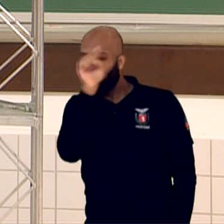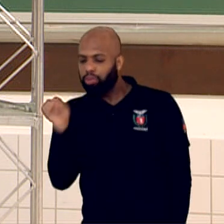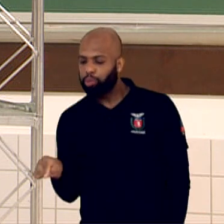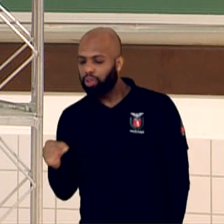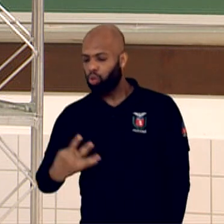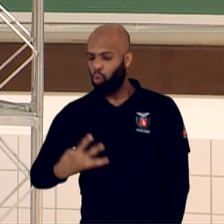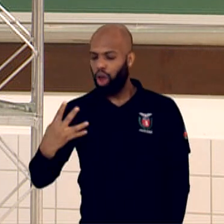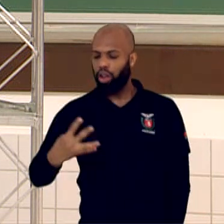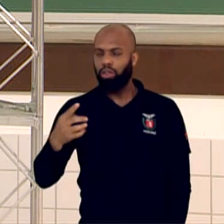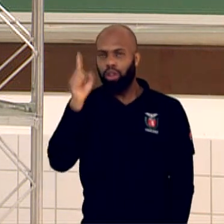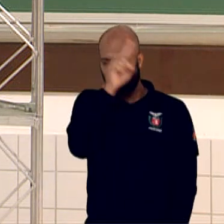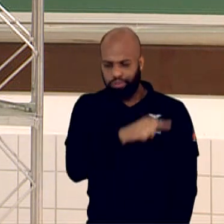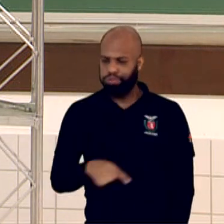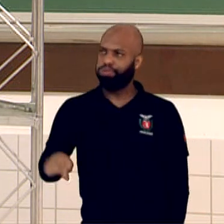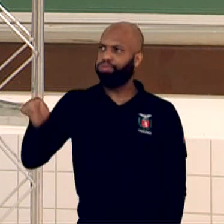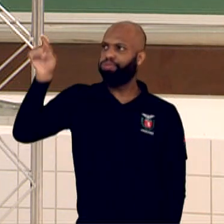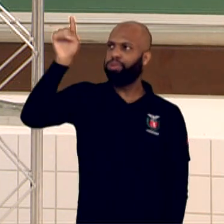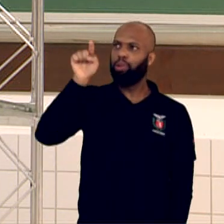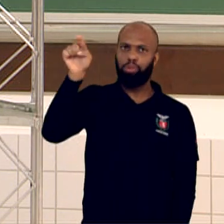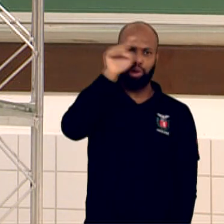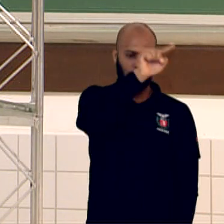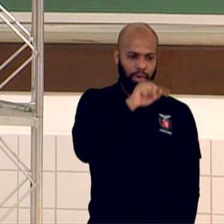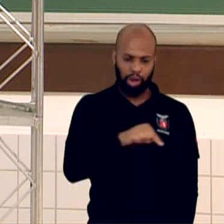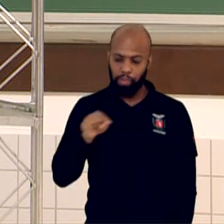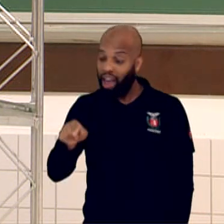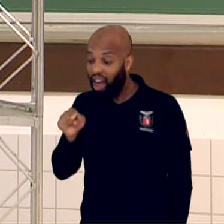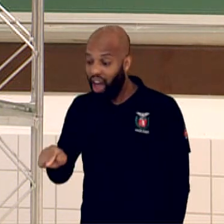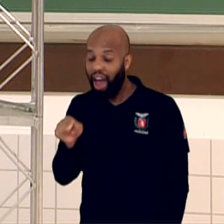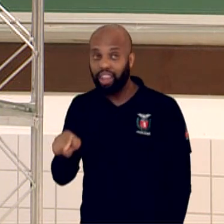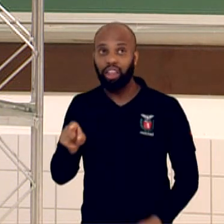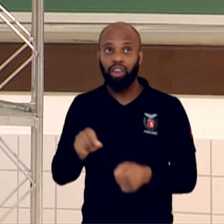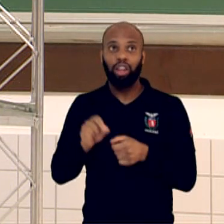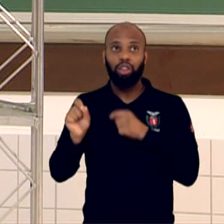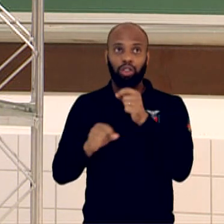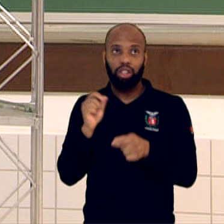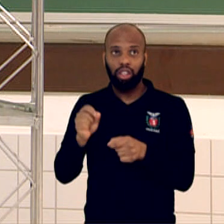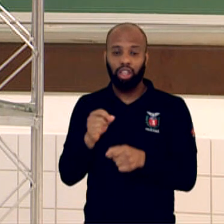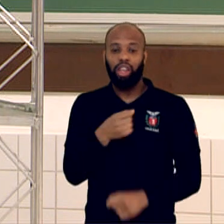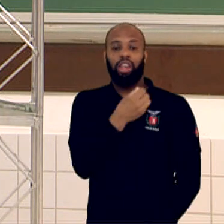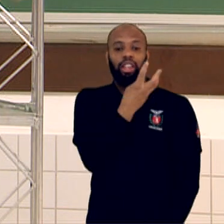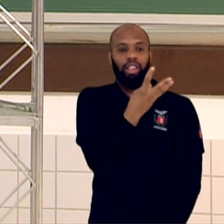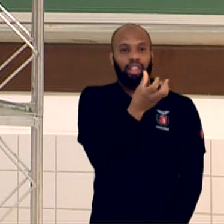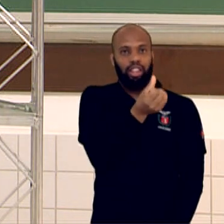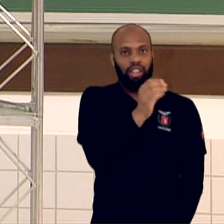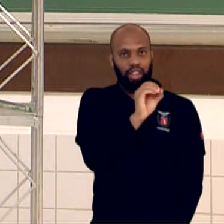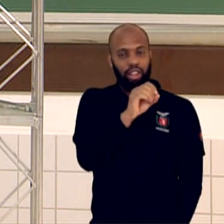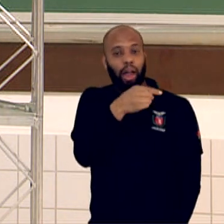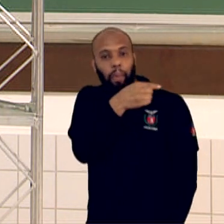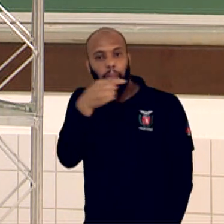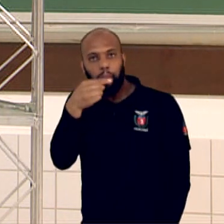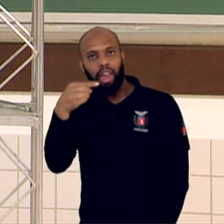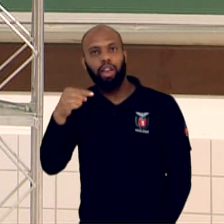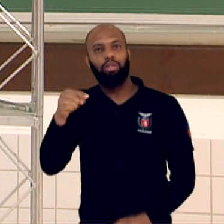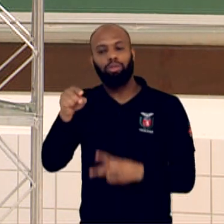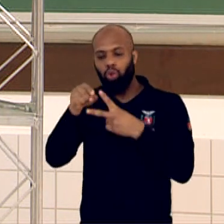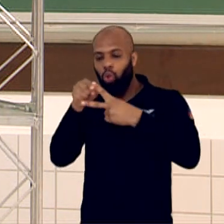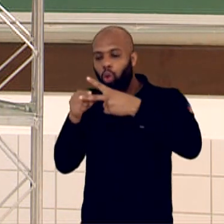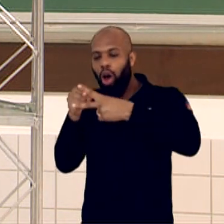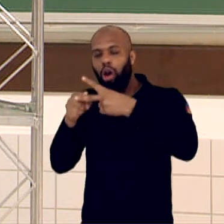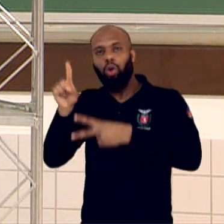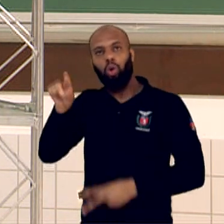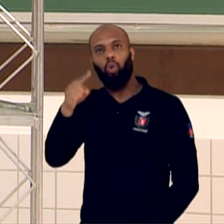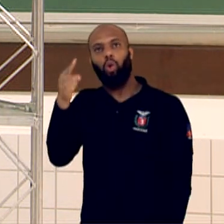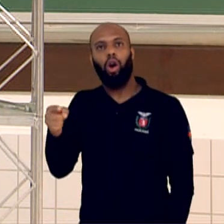primeiro quadrante? Eu vou diminuir esse arco alfa, esse ângulo alfa, do 360, que é uma